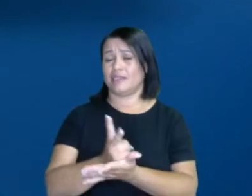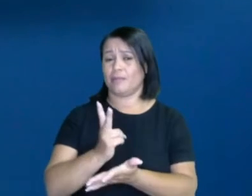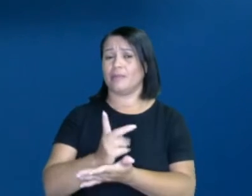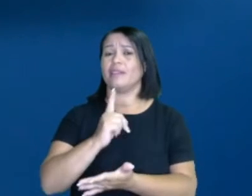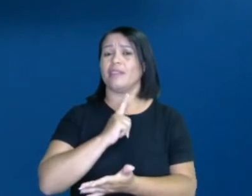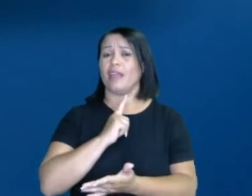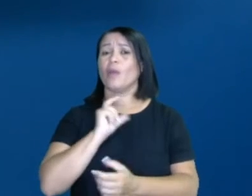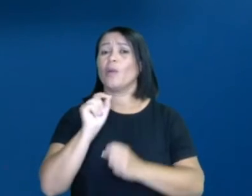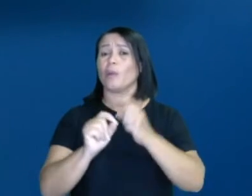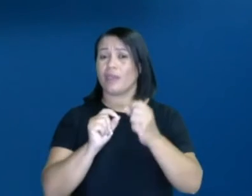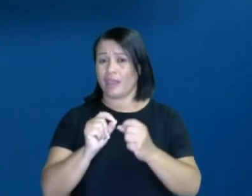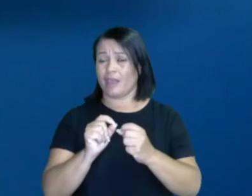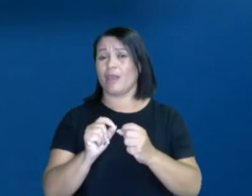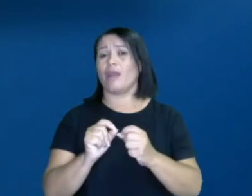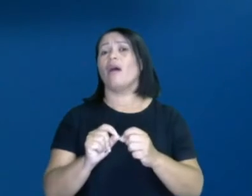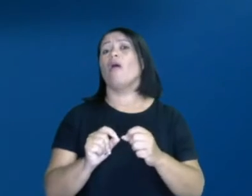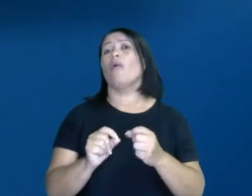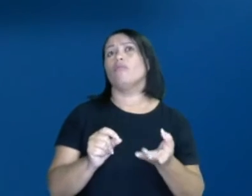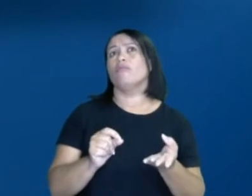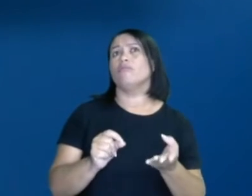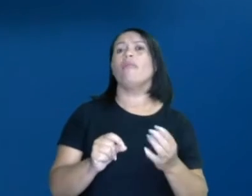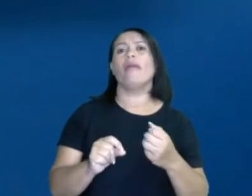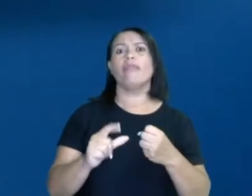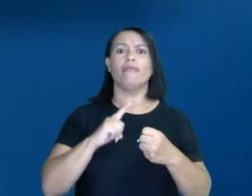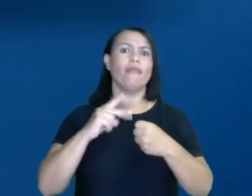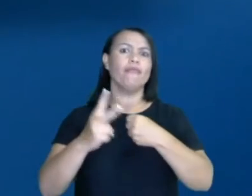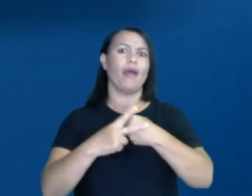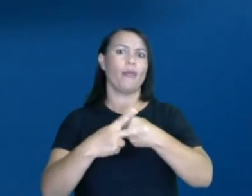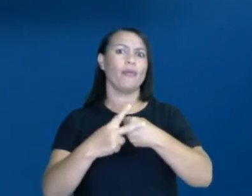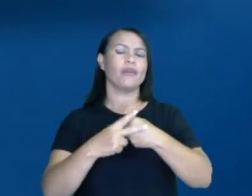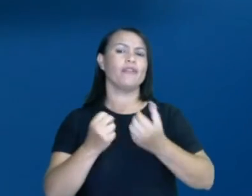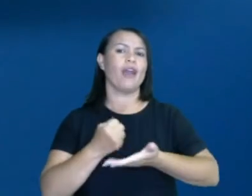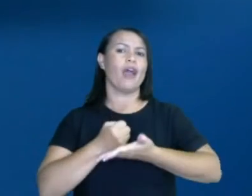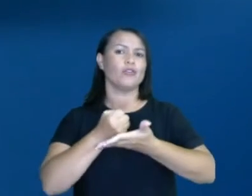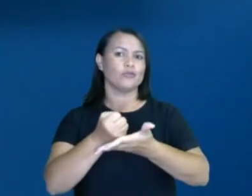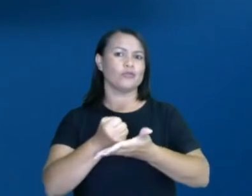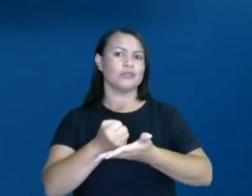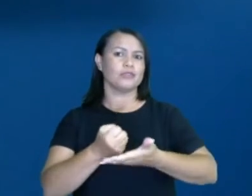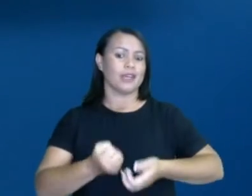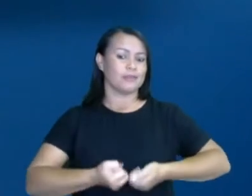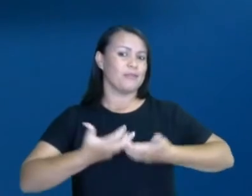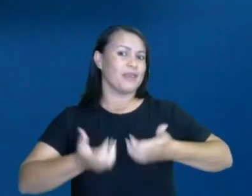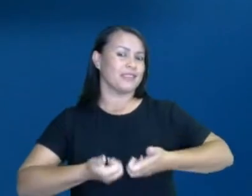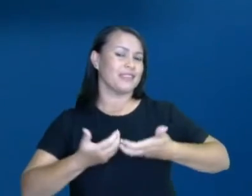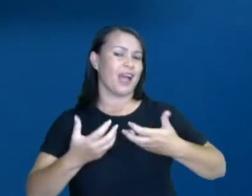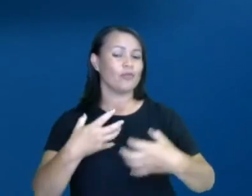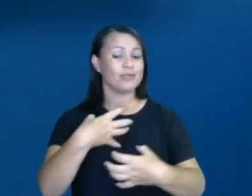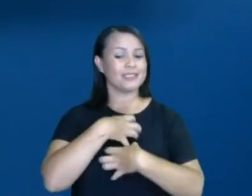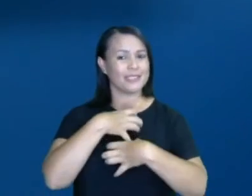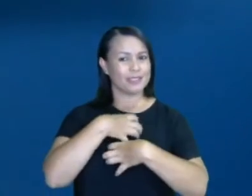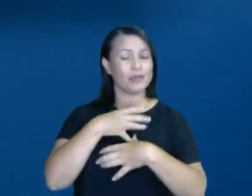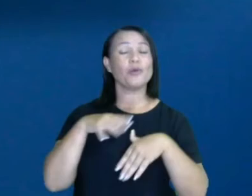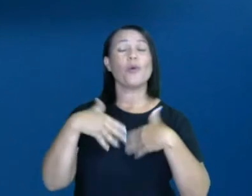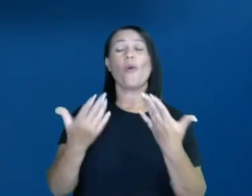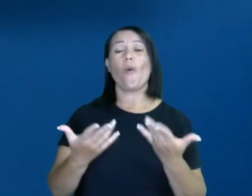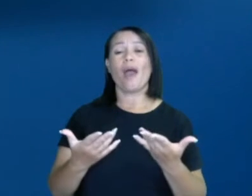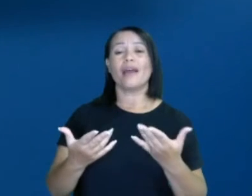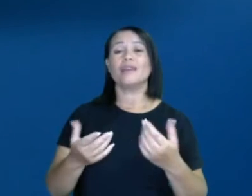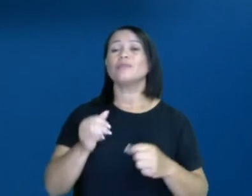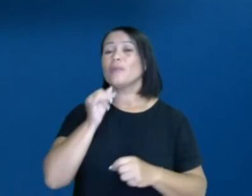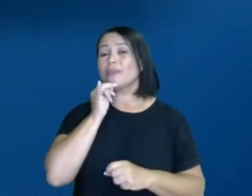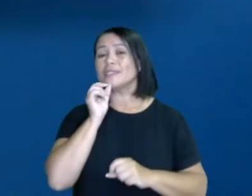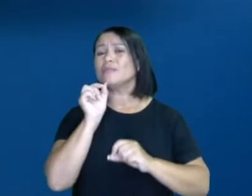que vai ajudar, né, a gente expressar esses sentimentos. E agora a gente vai aprender quais são os verbos que a gente